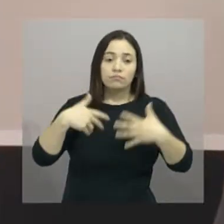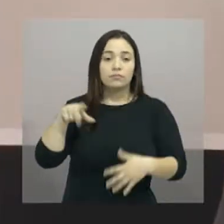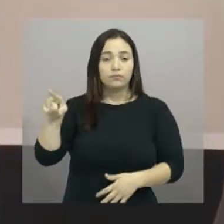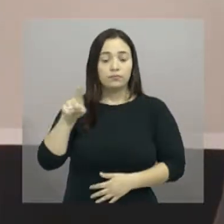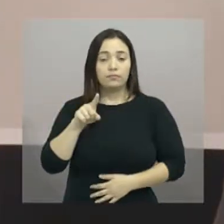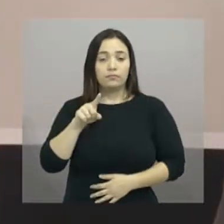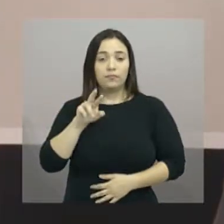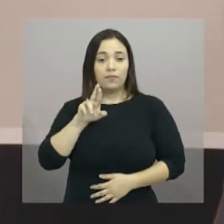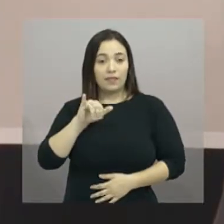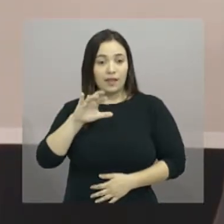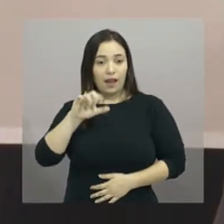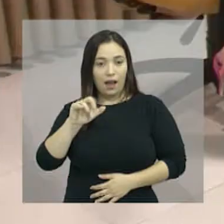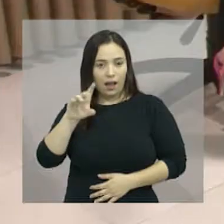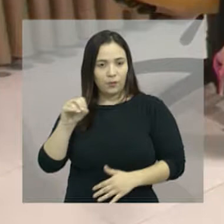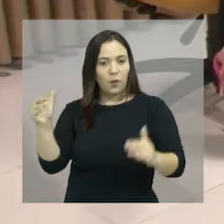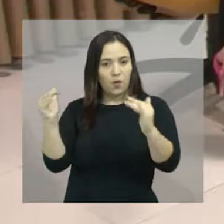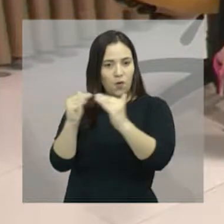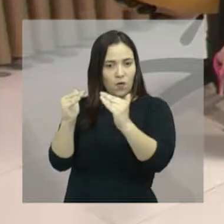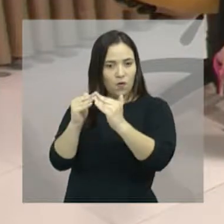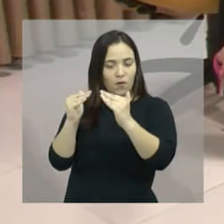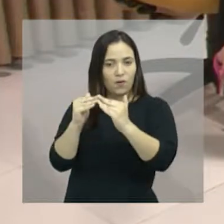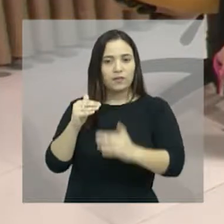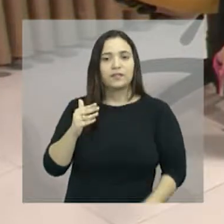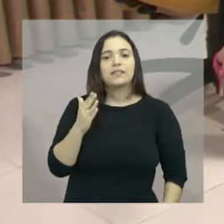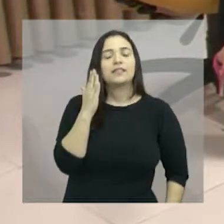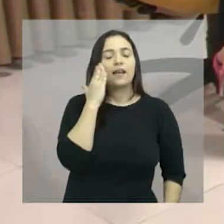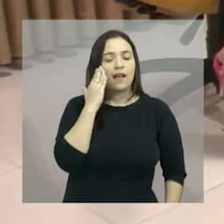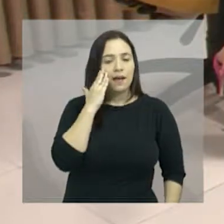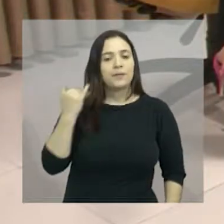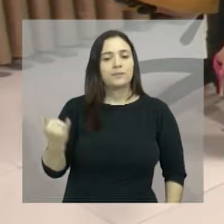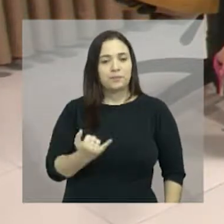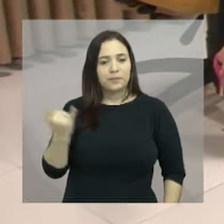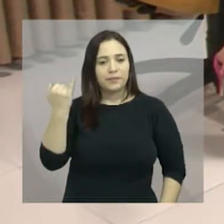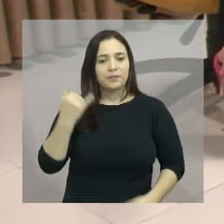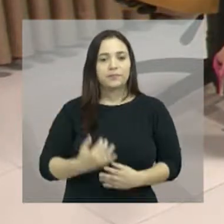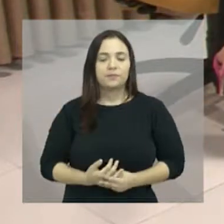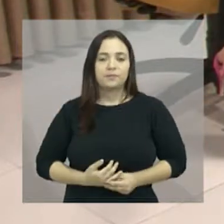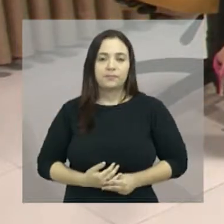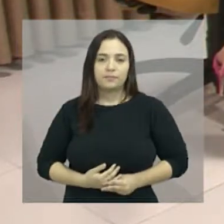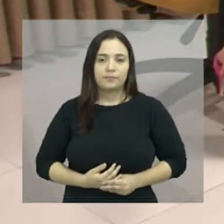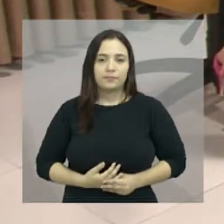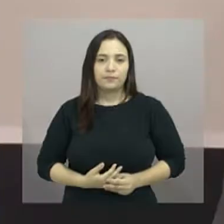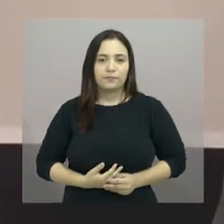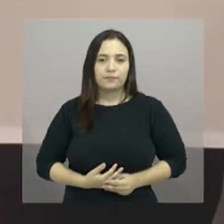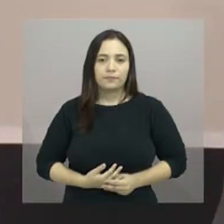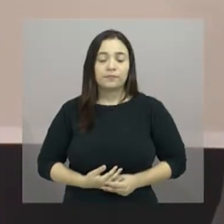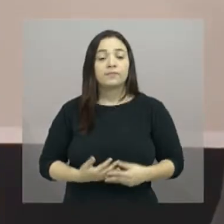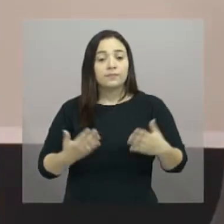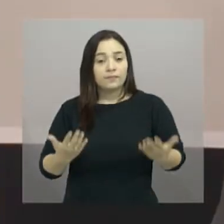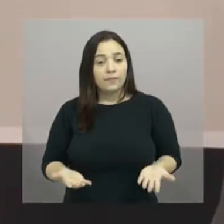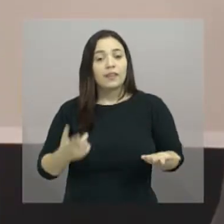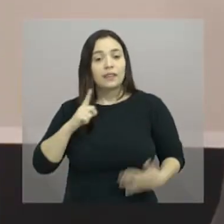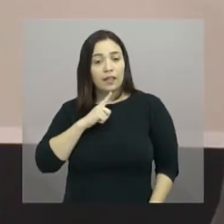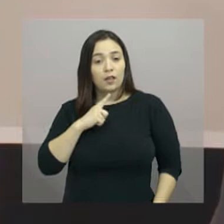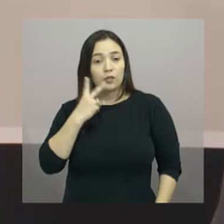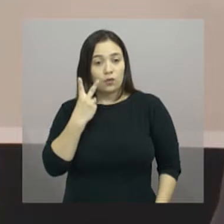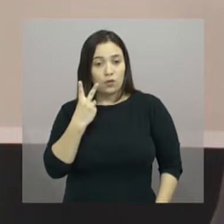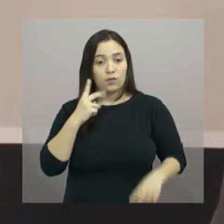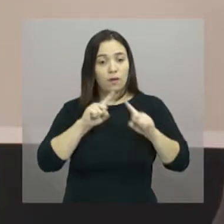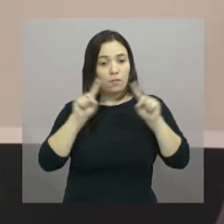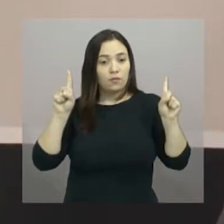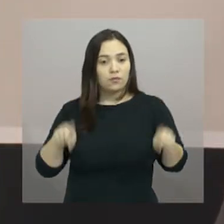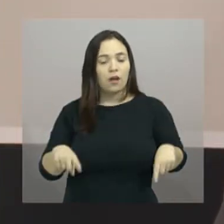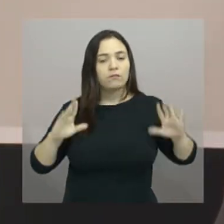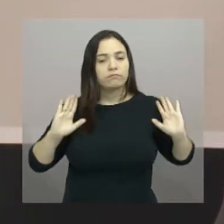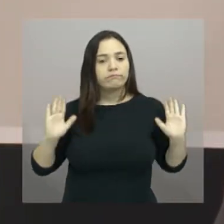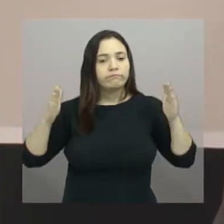Ricardo concorda completamente e sabe dessa necessidade, não é isso? Verdade. Tem 2 deles, assim,